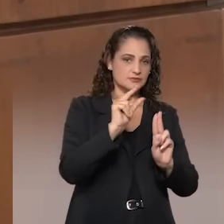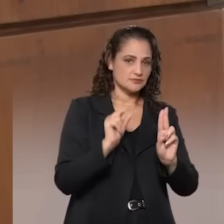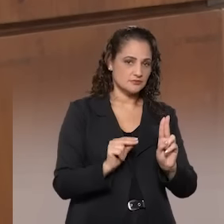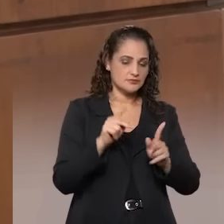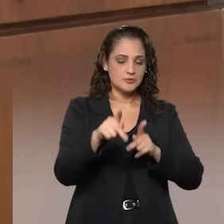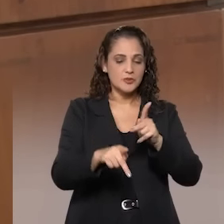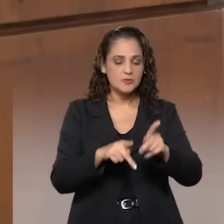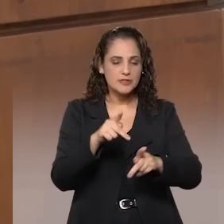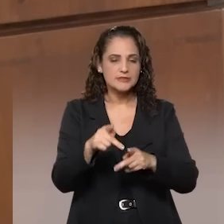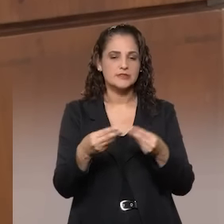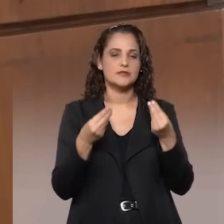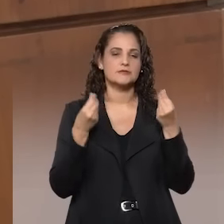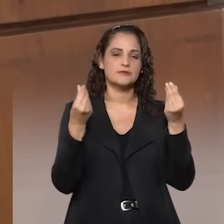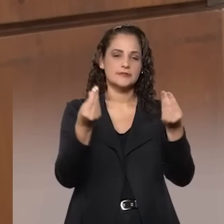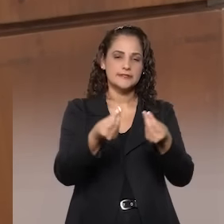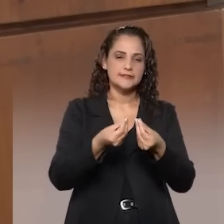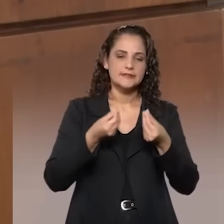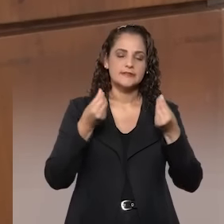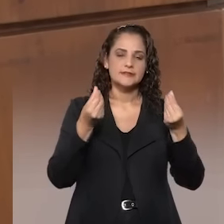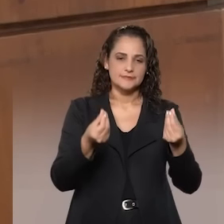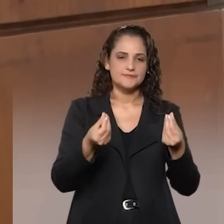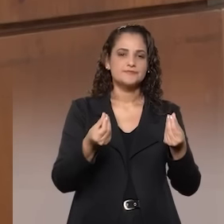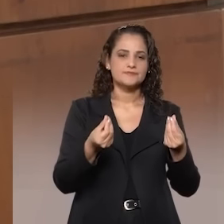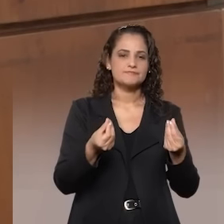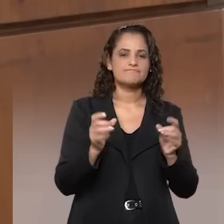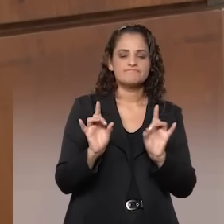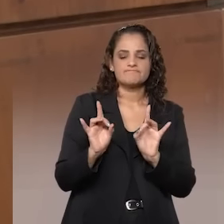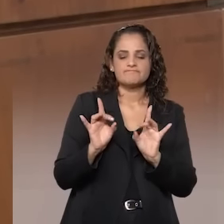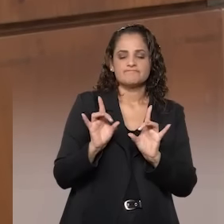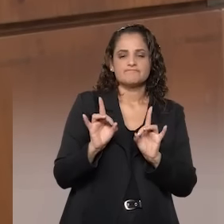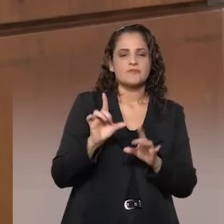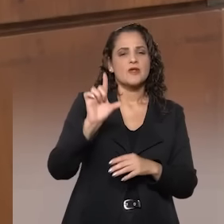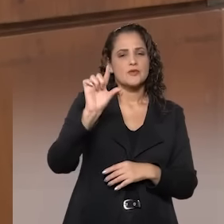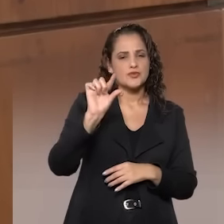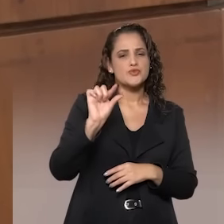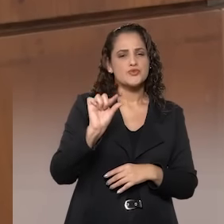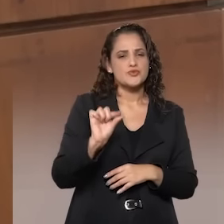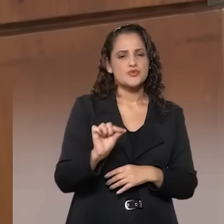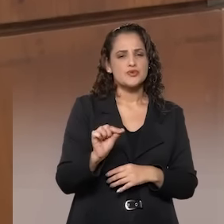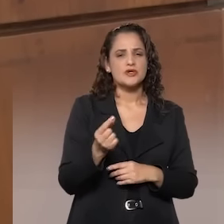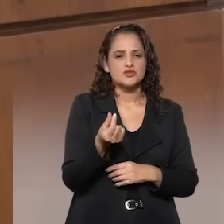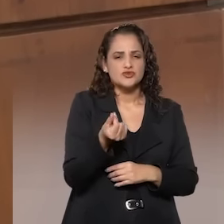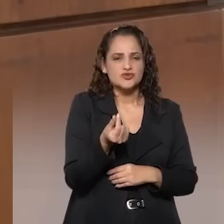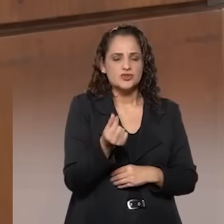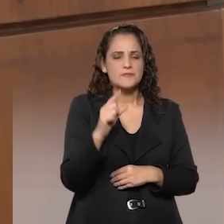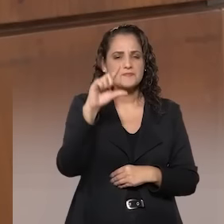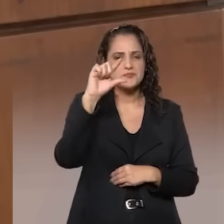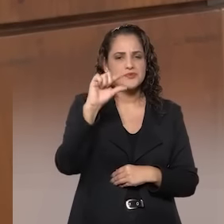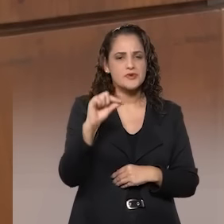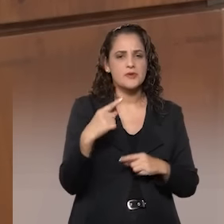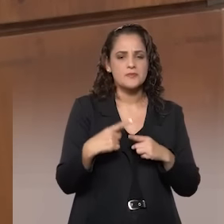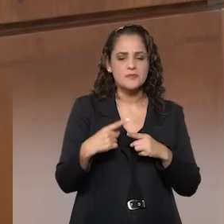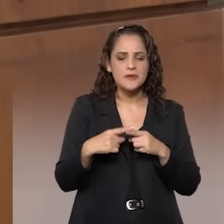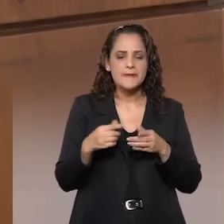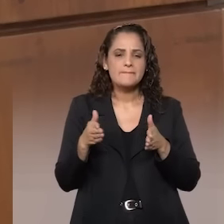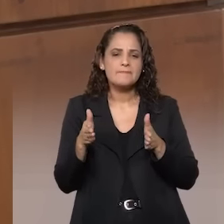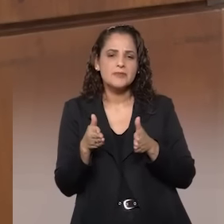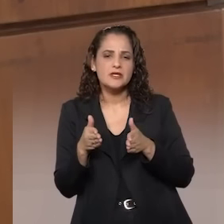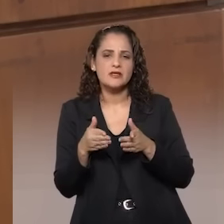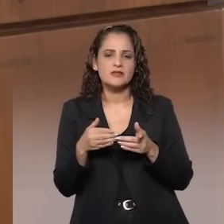né populações eh com menos privilégios né menos Posses pequeno comerciante pequeno